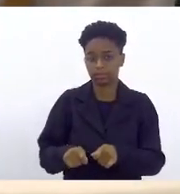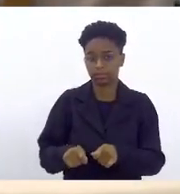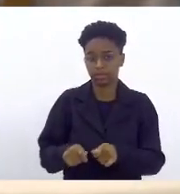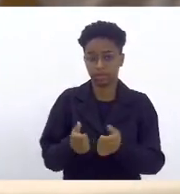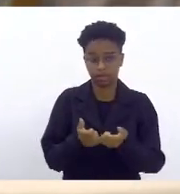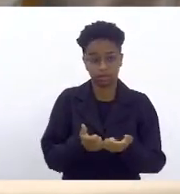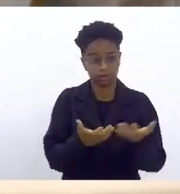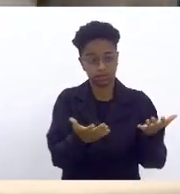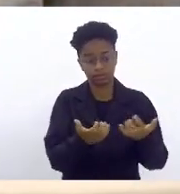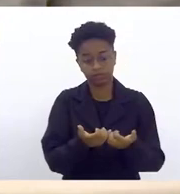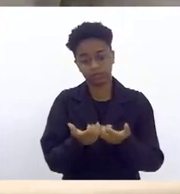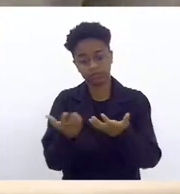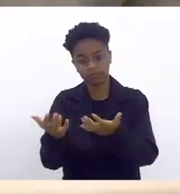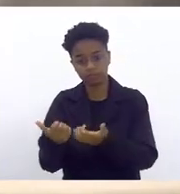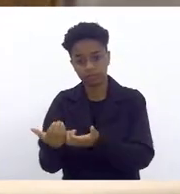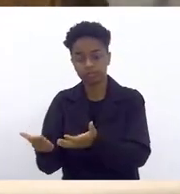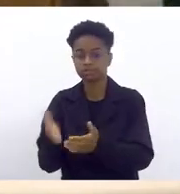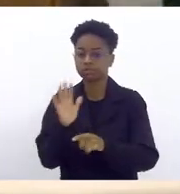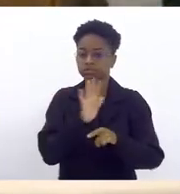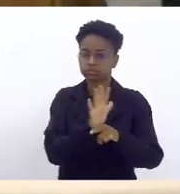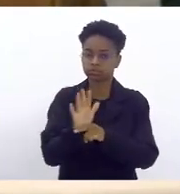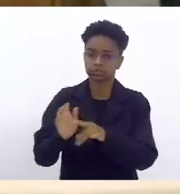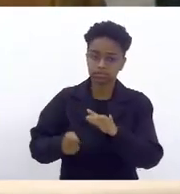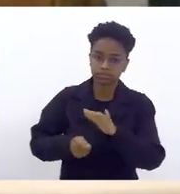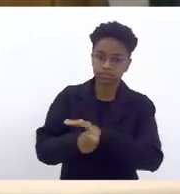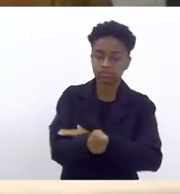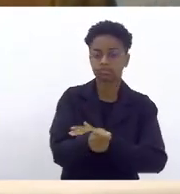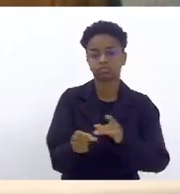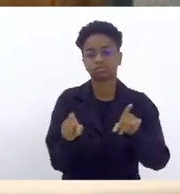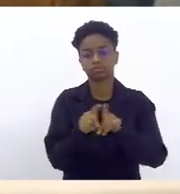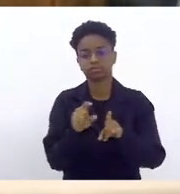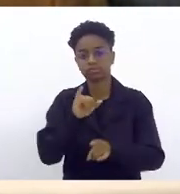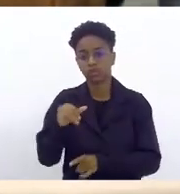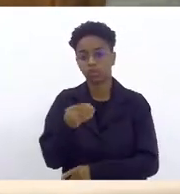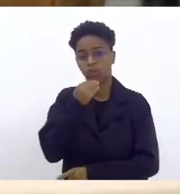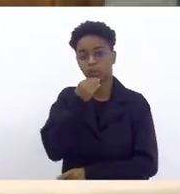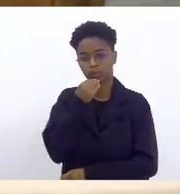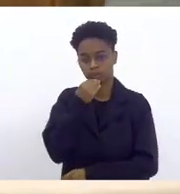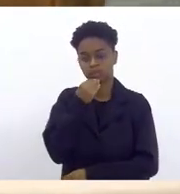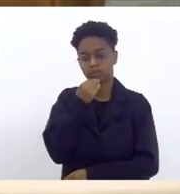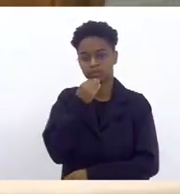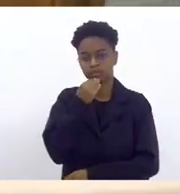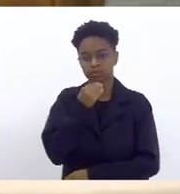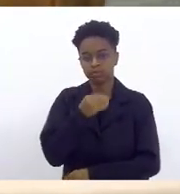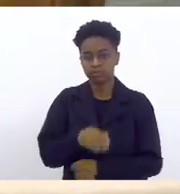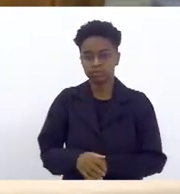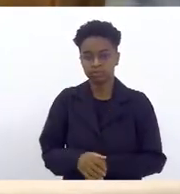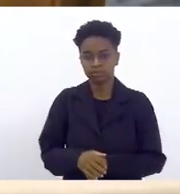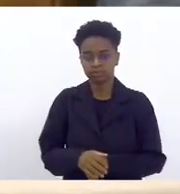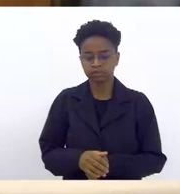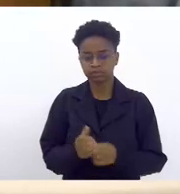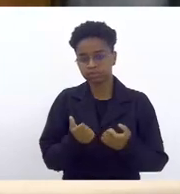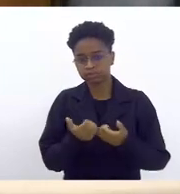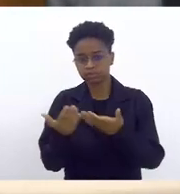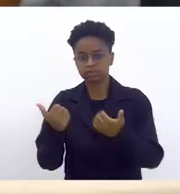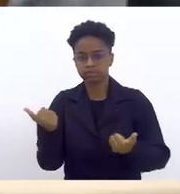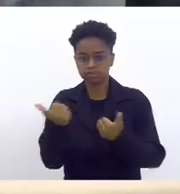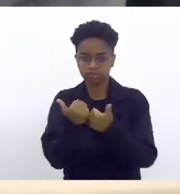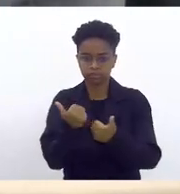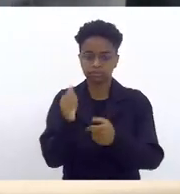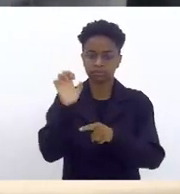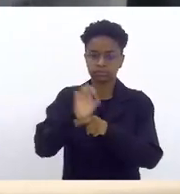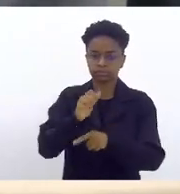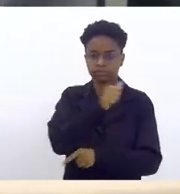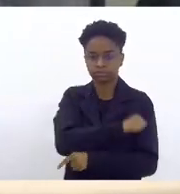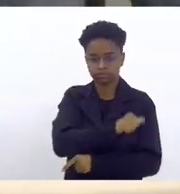ofertar investimentos e oportunidades é para o estado do Rio de Janeiro na no que